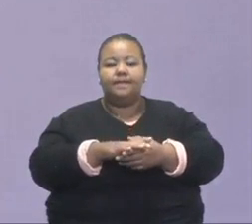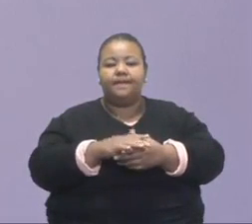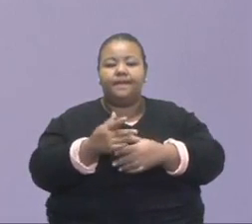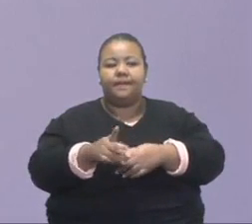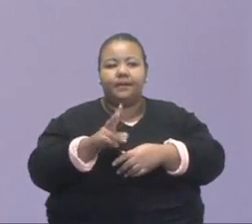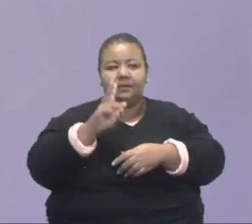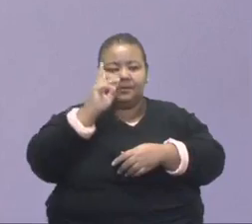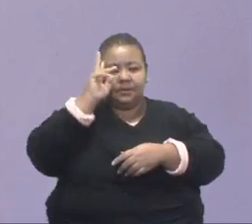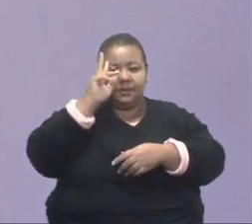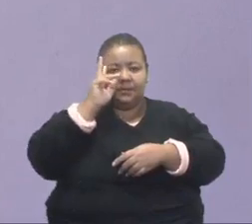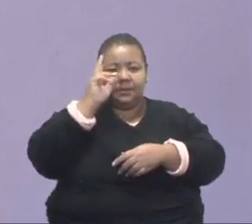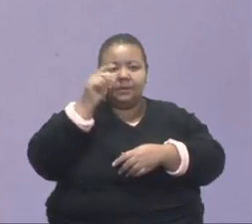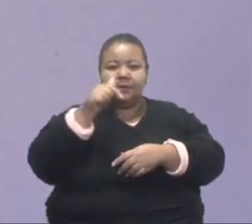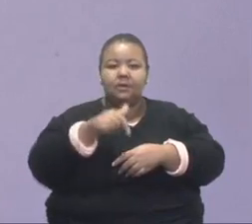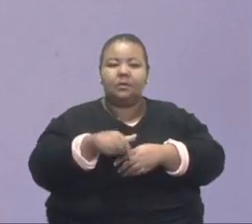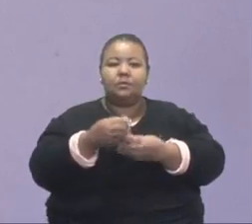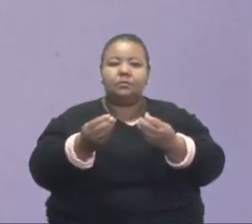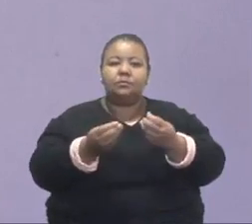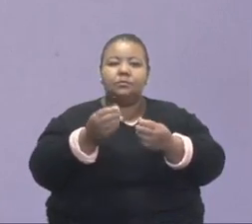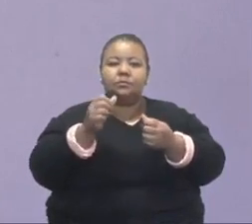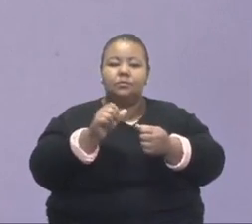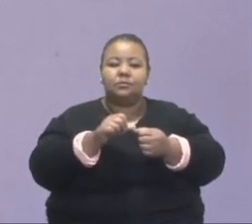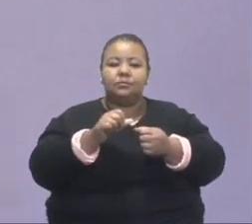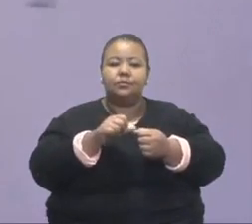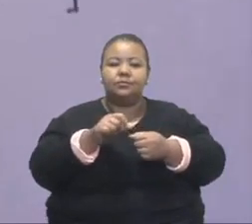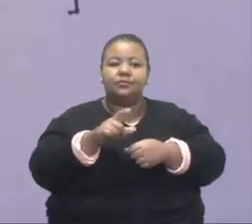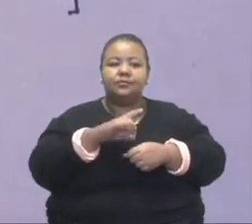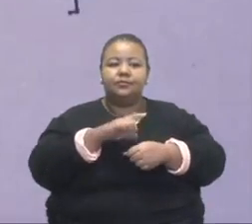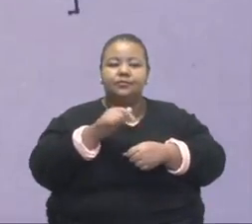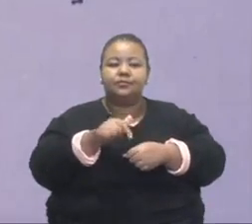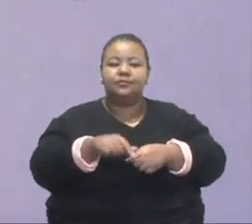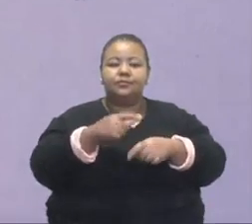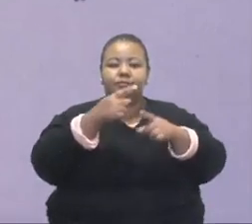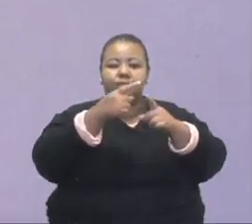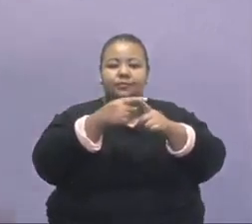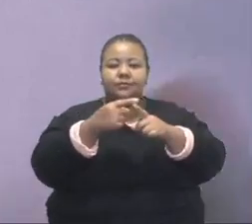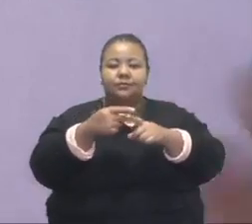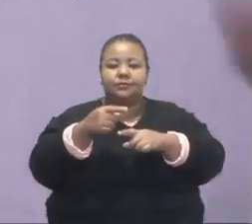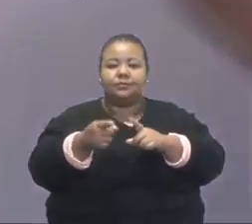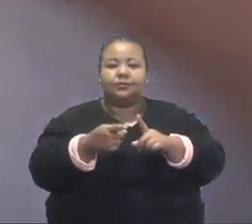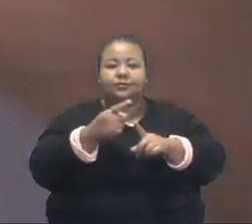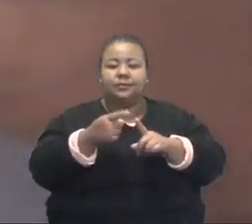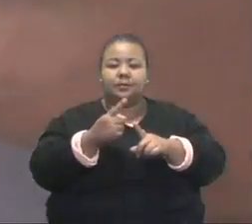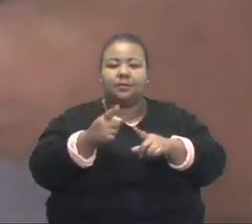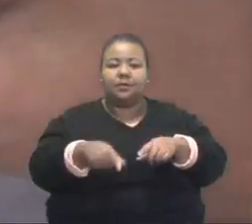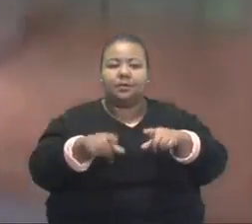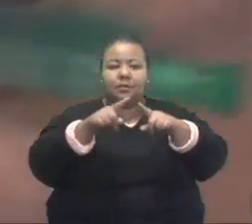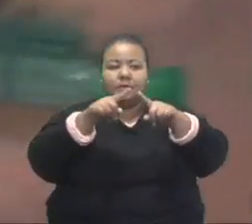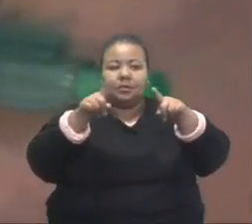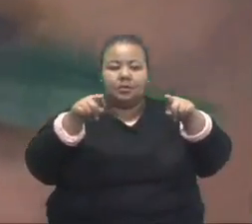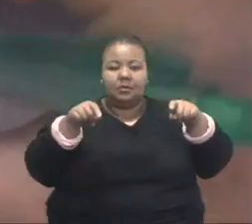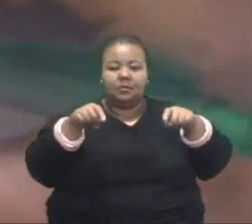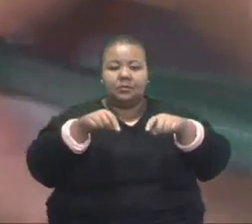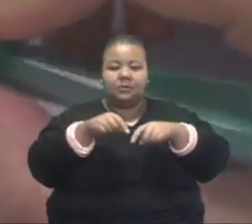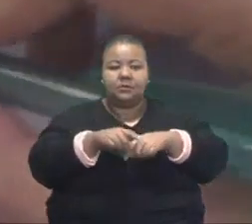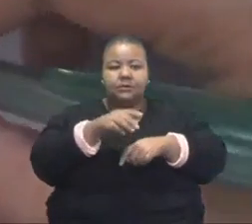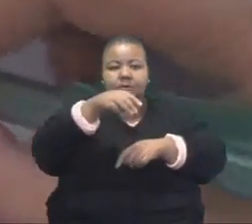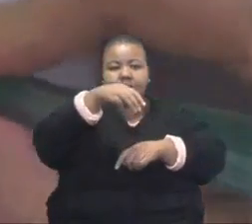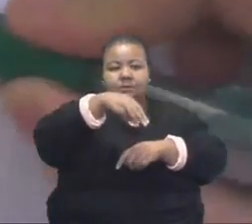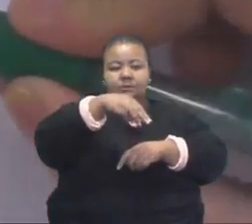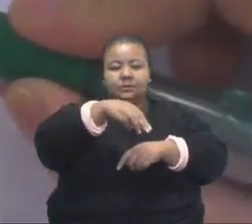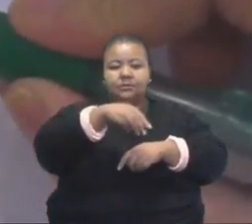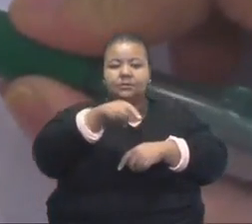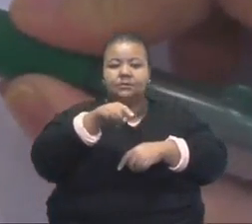relembrar aqui como realiza, a gente tem uma multiplicação. Primeiro, eu vou pegar a minha matriz M e